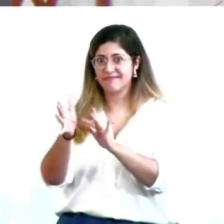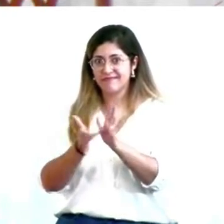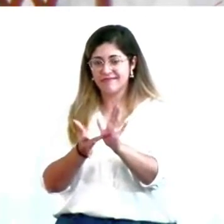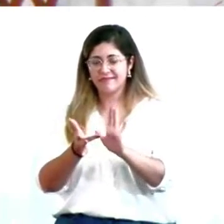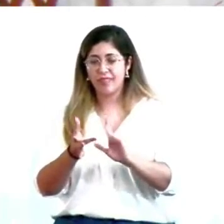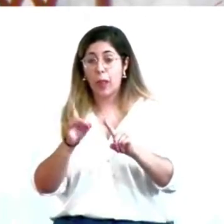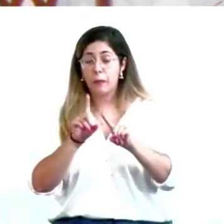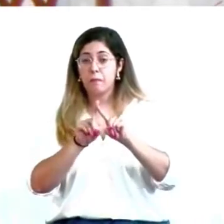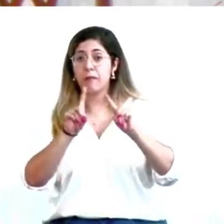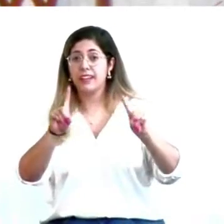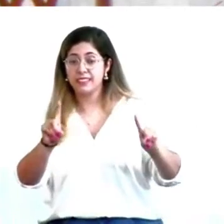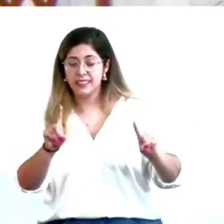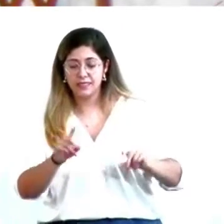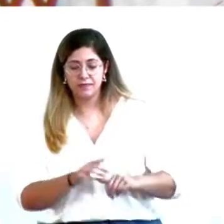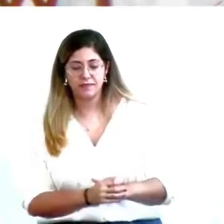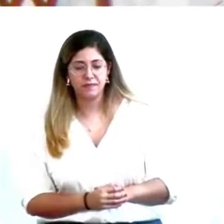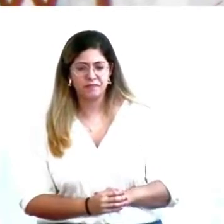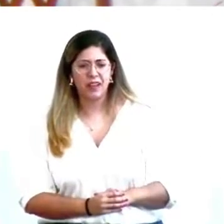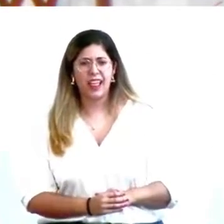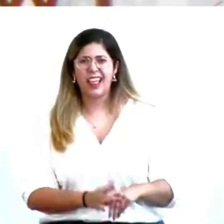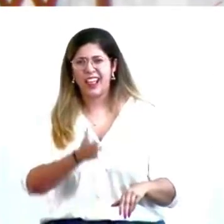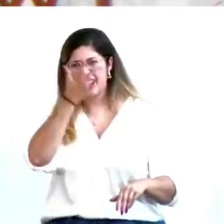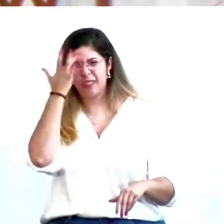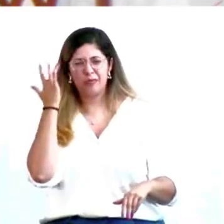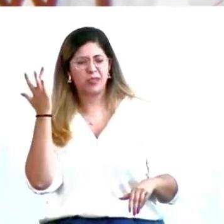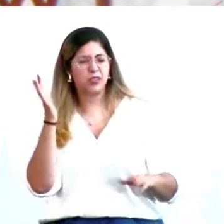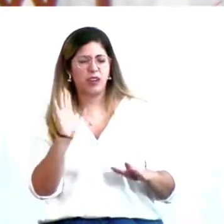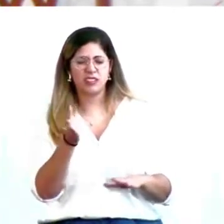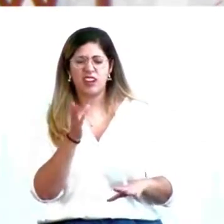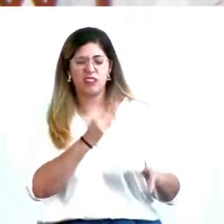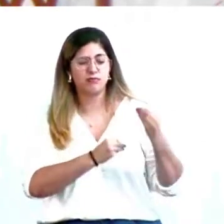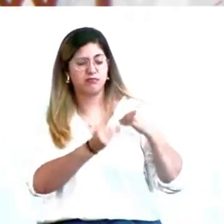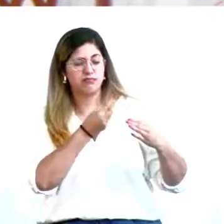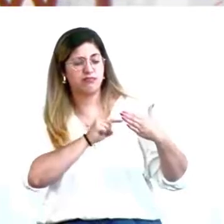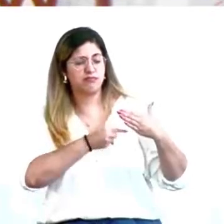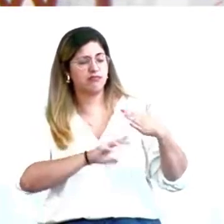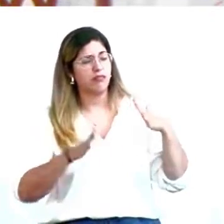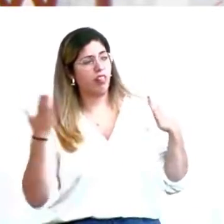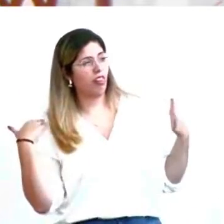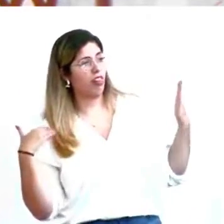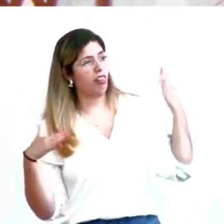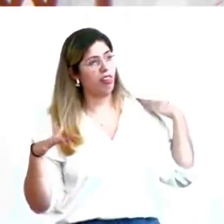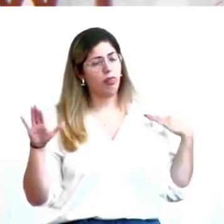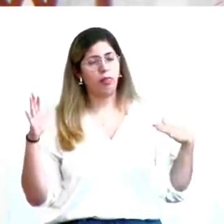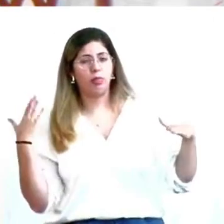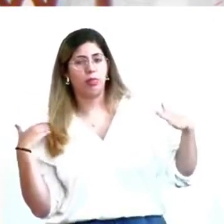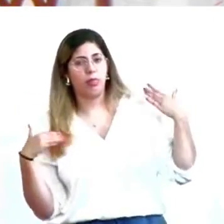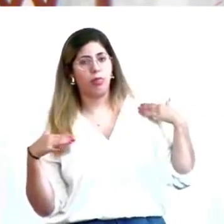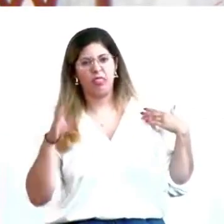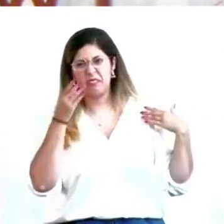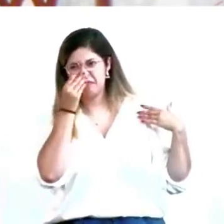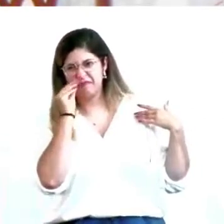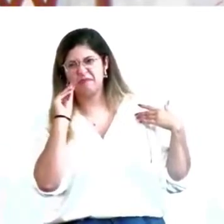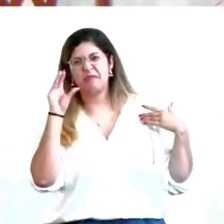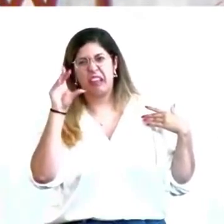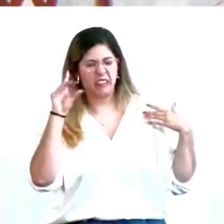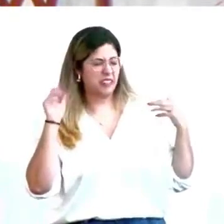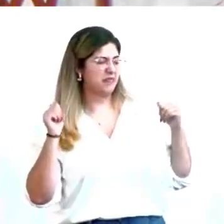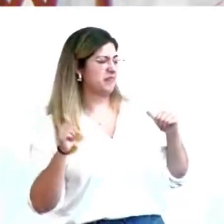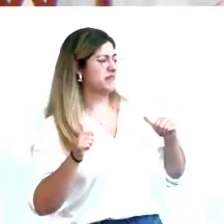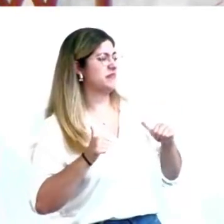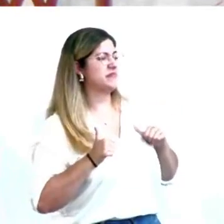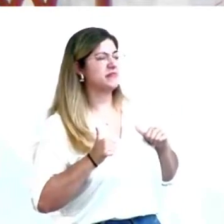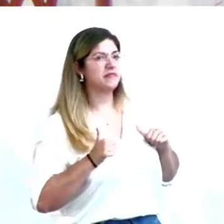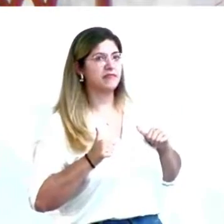Então Paulo traz aqui já um aspecto muito mais profundo para dizer, esses aqui não têm perdão. Se